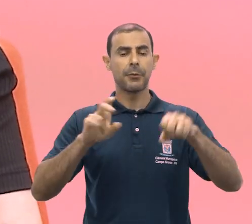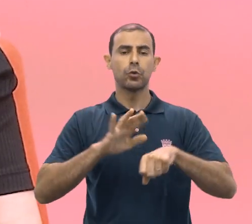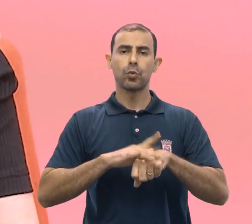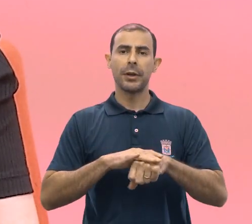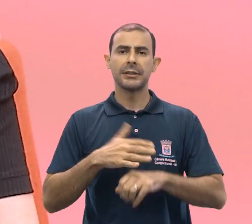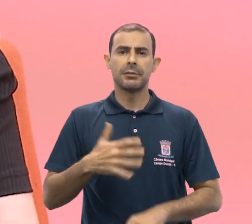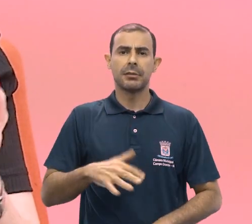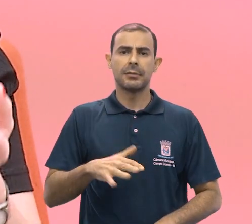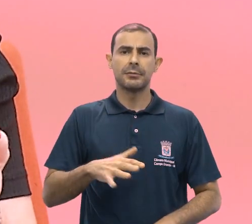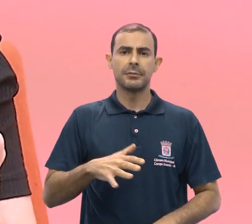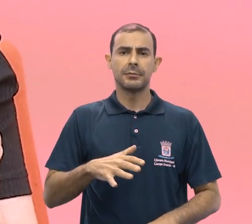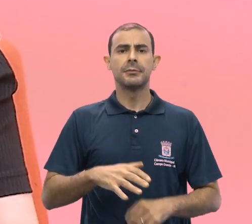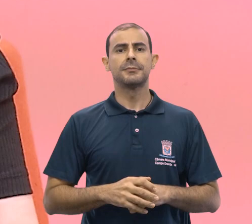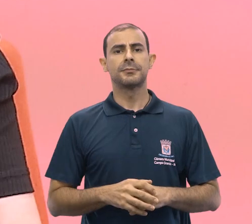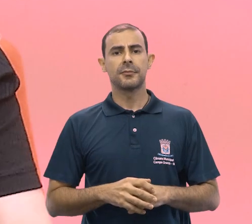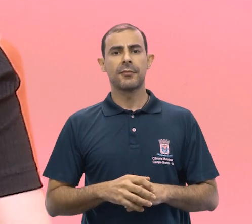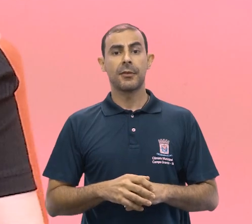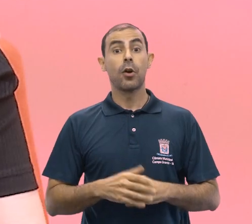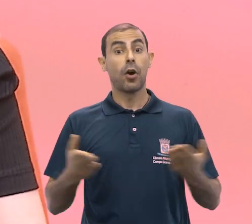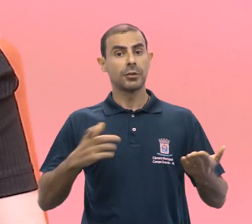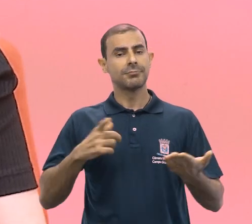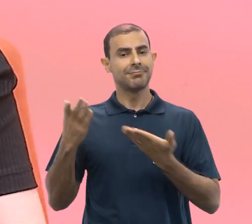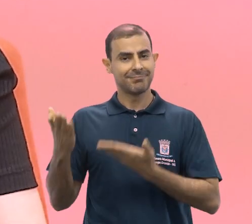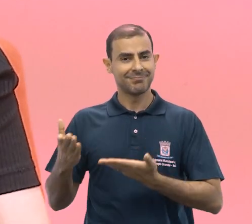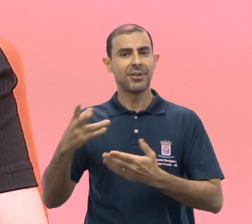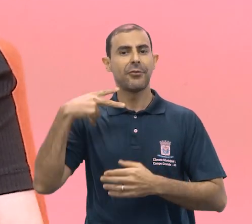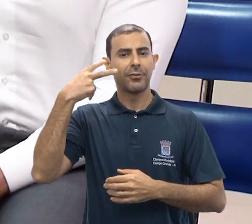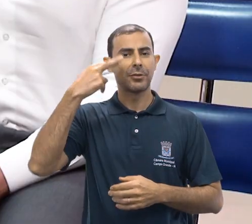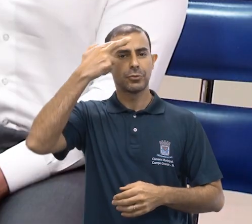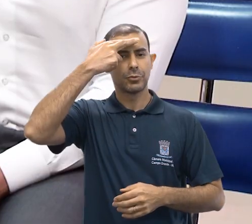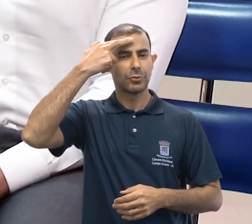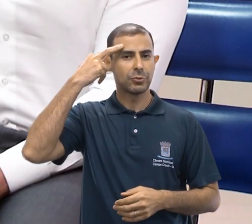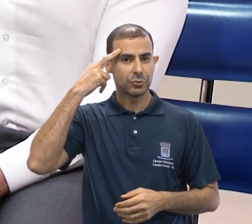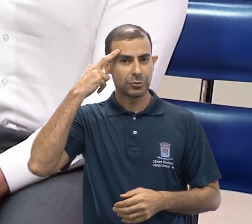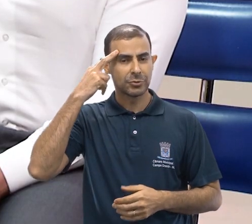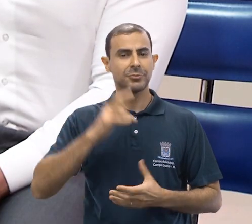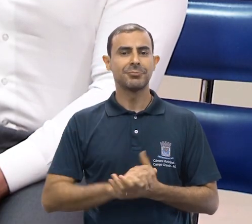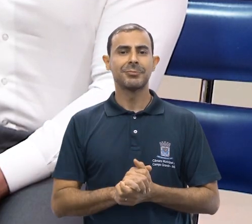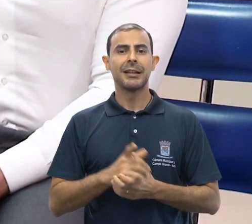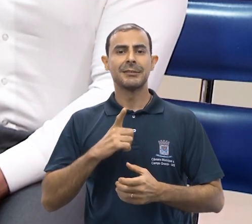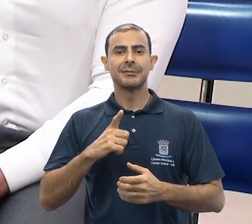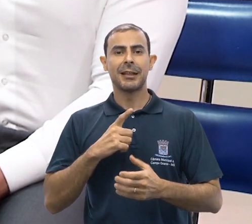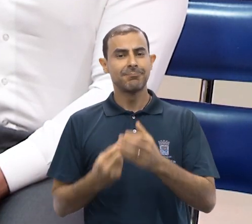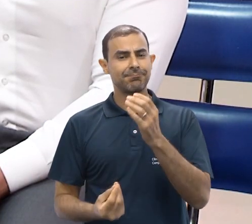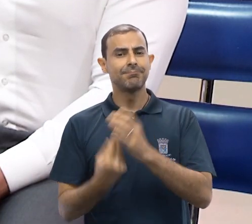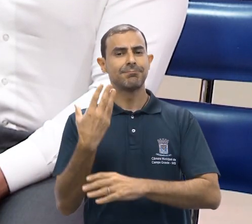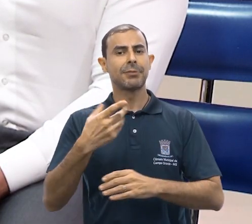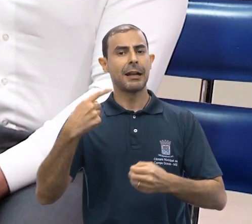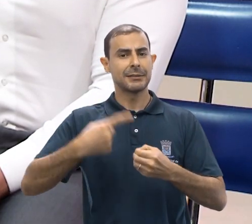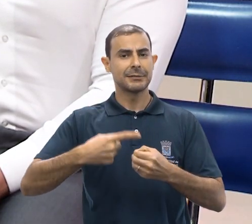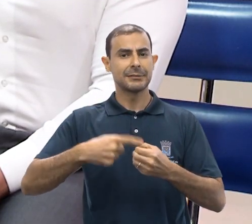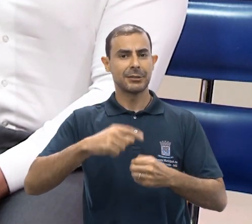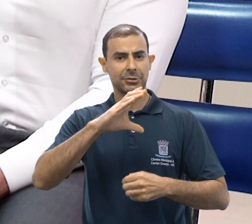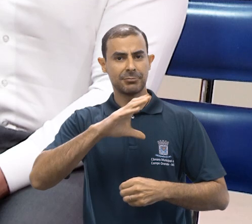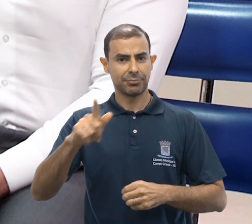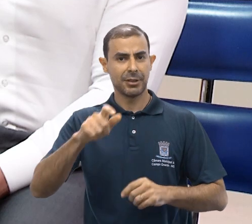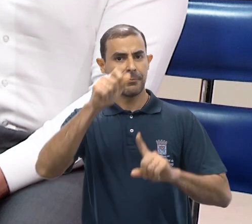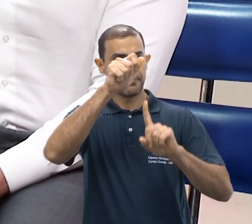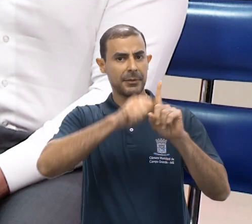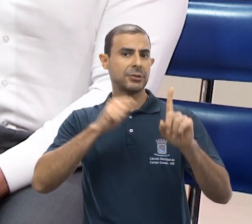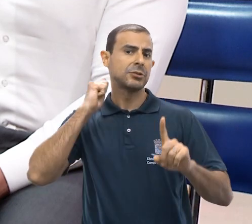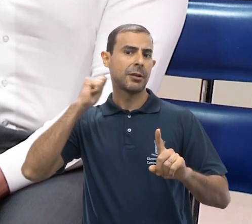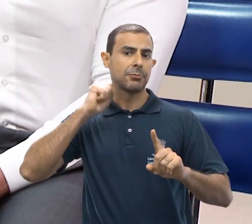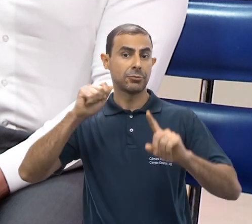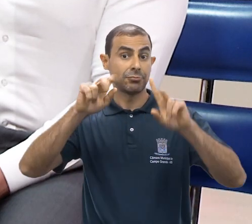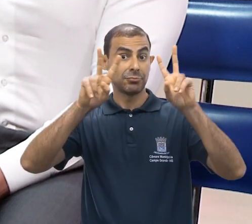de Parkinson e nós estamos recebendo aqui no estúdio o vereador Ronilson Guerreiro, que instituiu no município o mês de abril